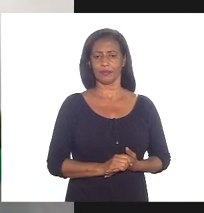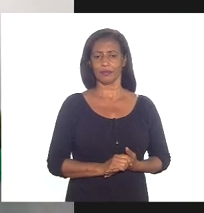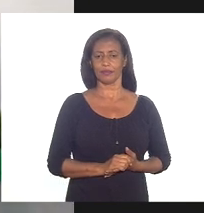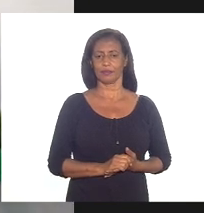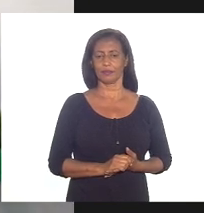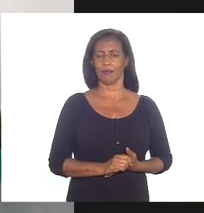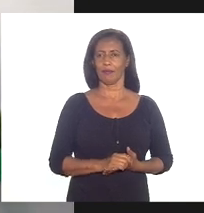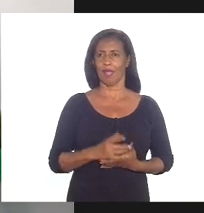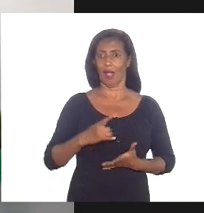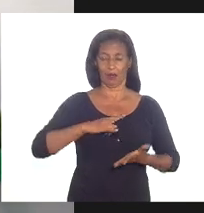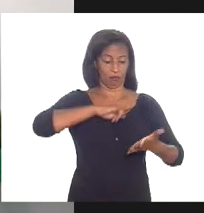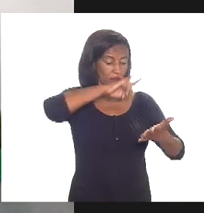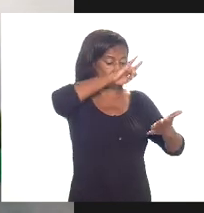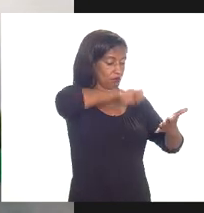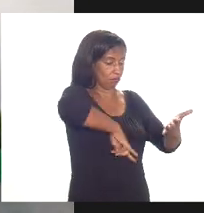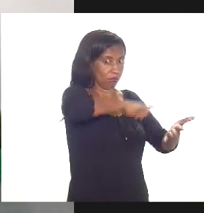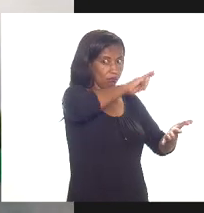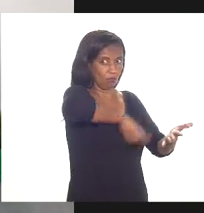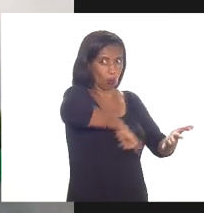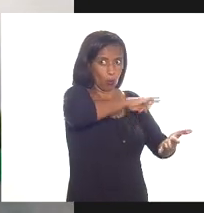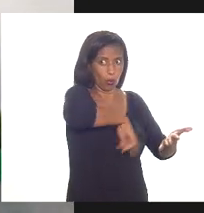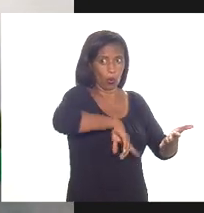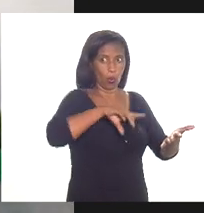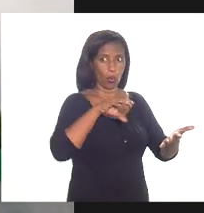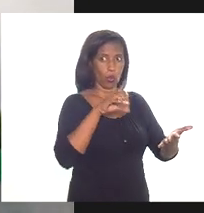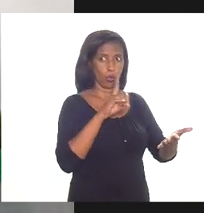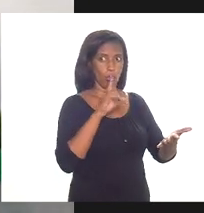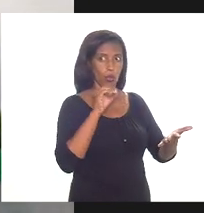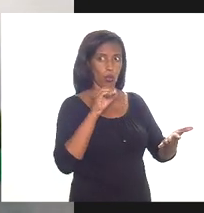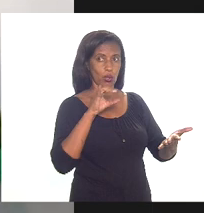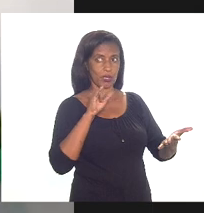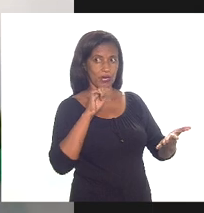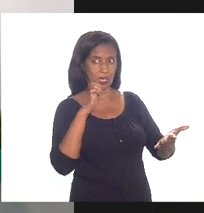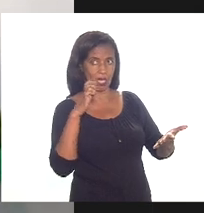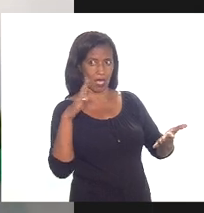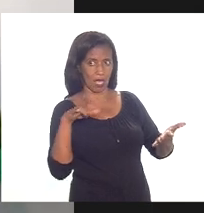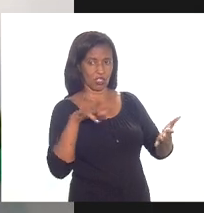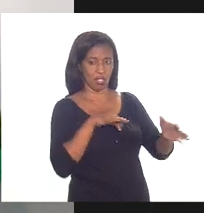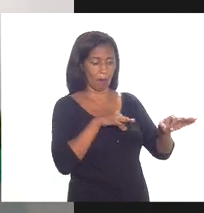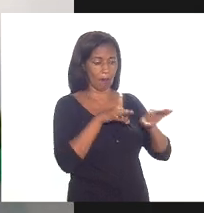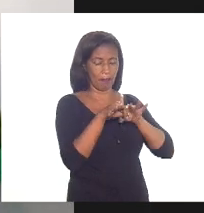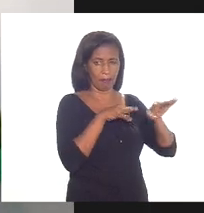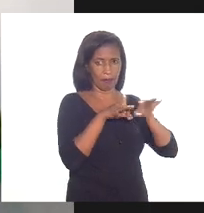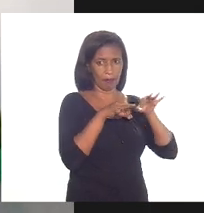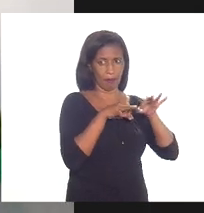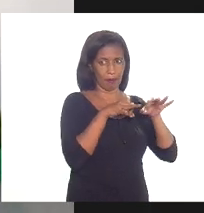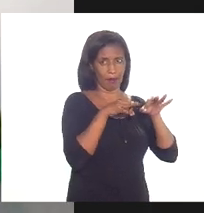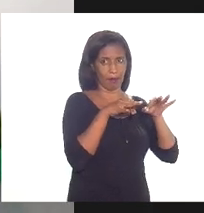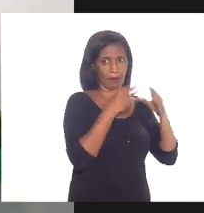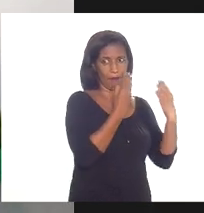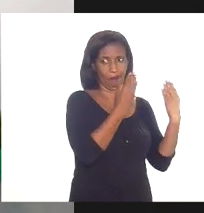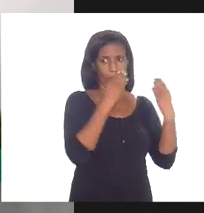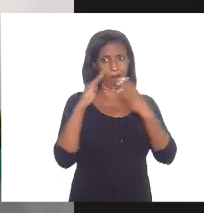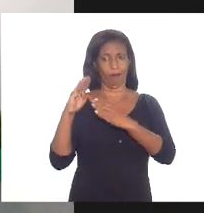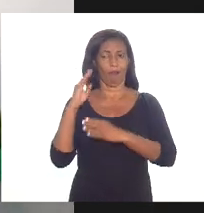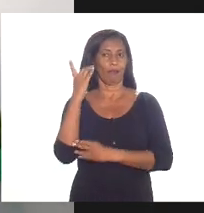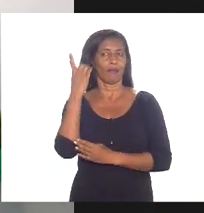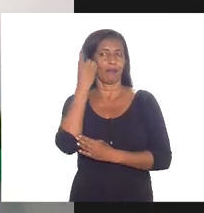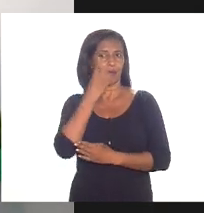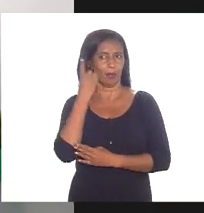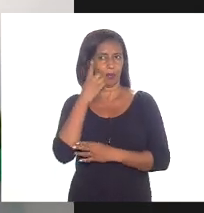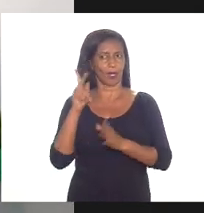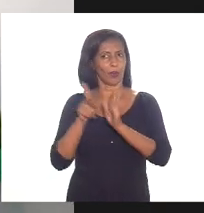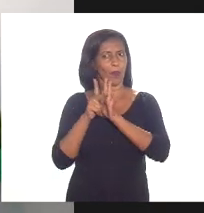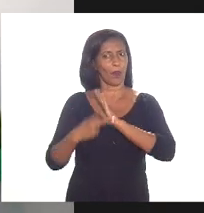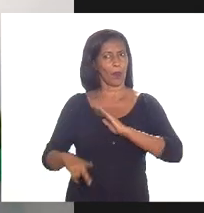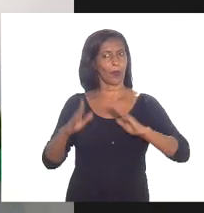supostamente dossiês que o governo estaria produzindo para ameaçar deputados e deputadas dessa